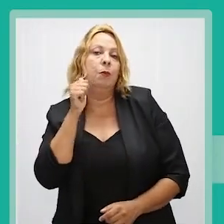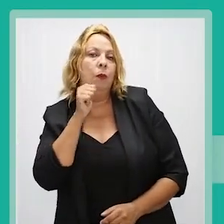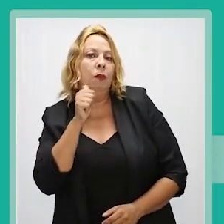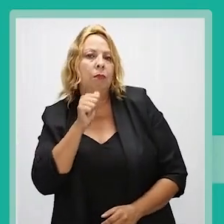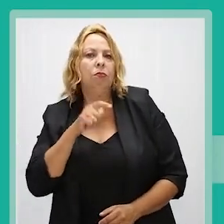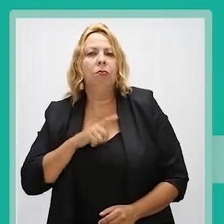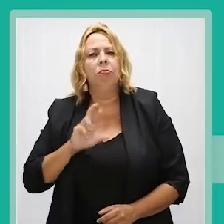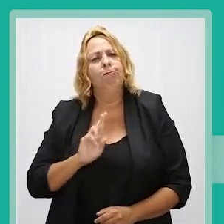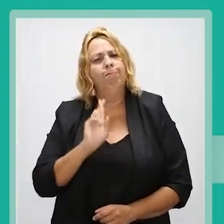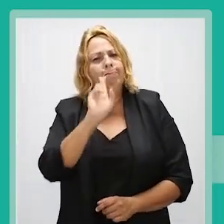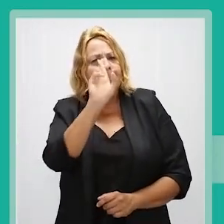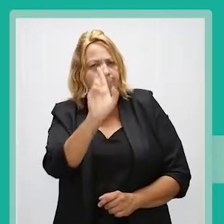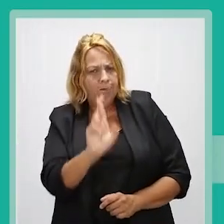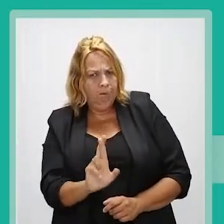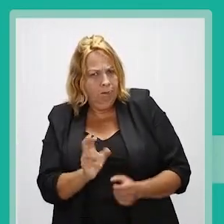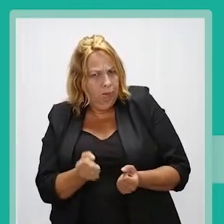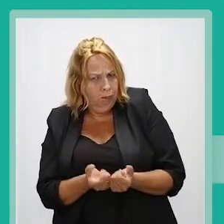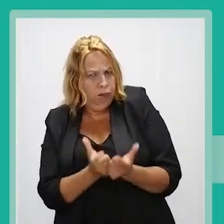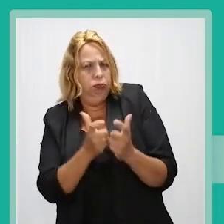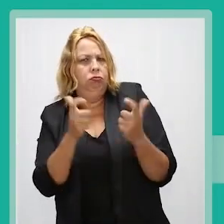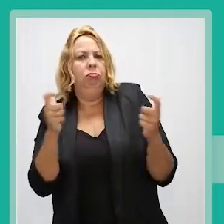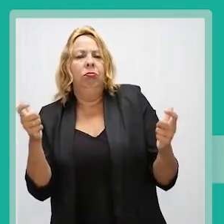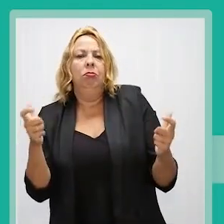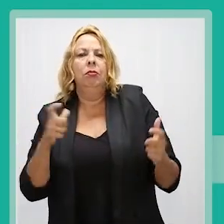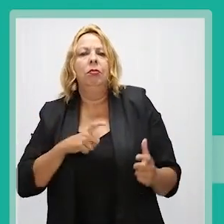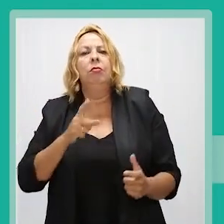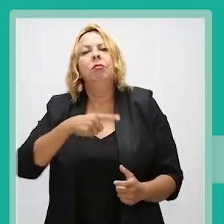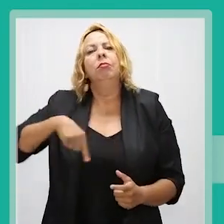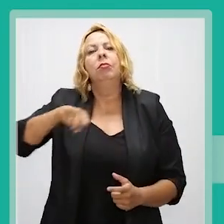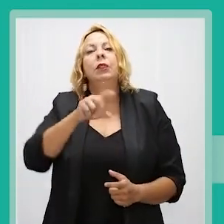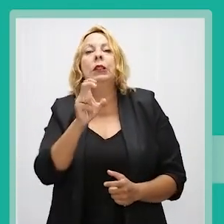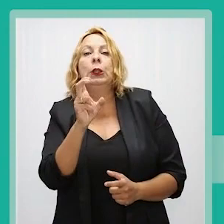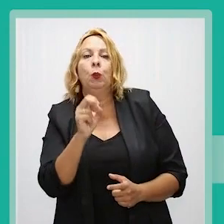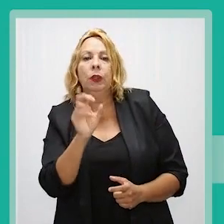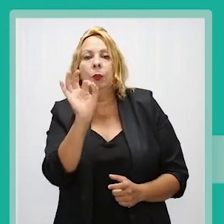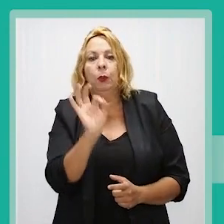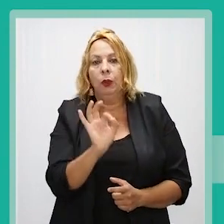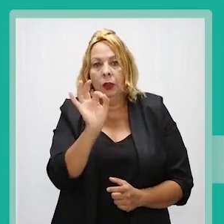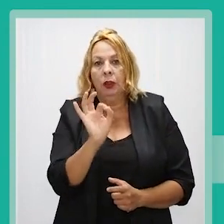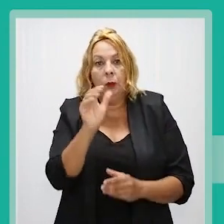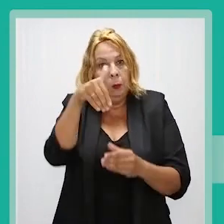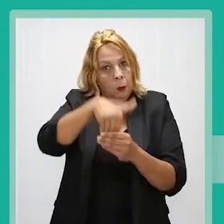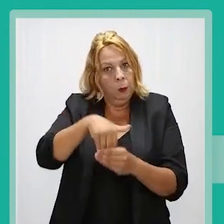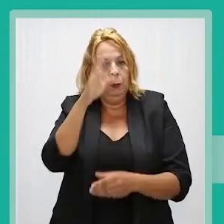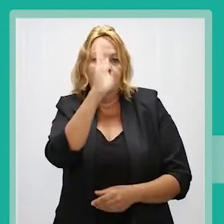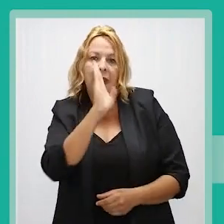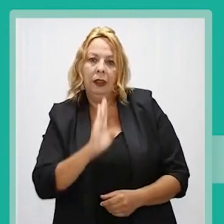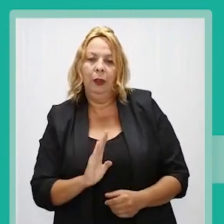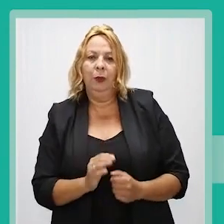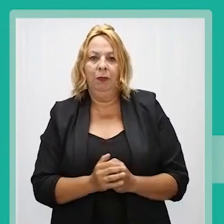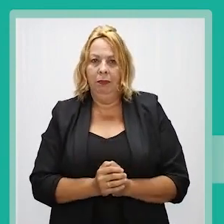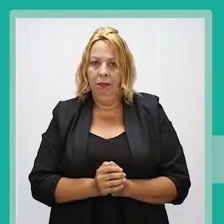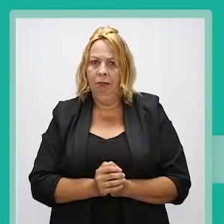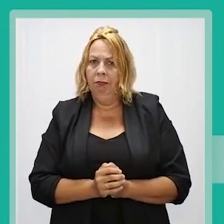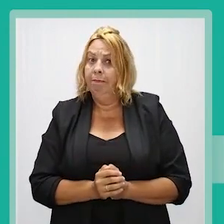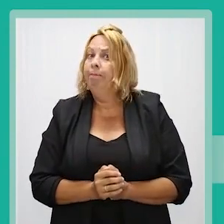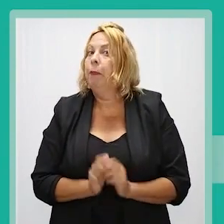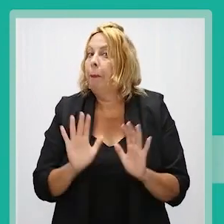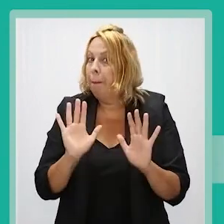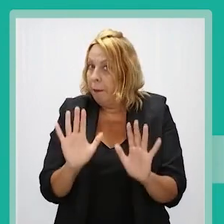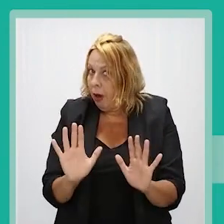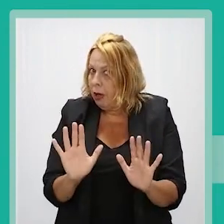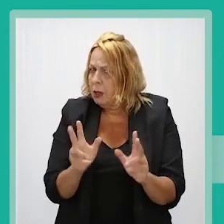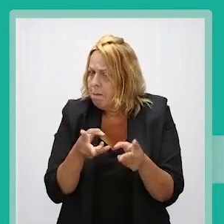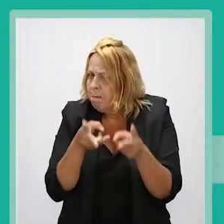Nós, mulheres, somos a expressiva maioria e representamos mais de 50% do eleitorado nacional. No